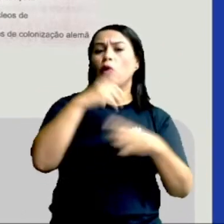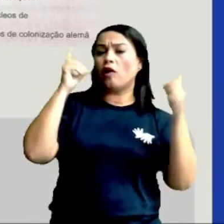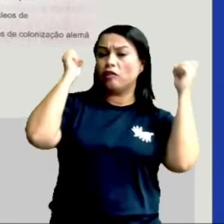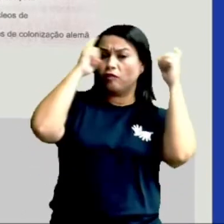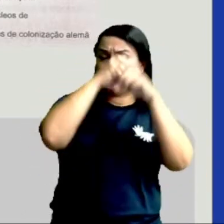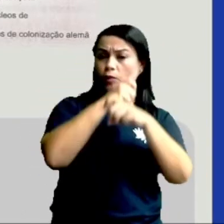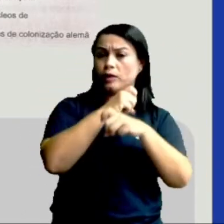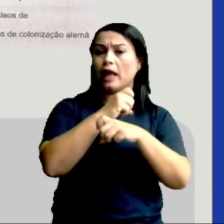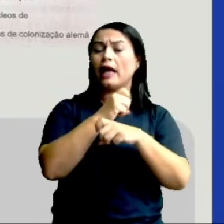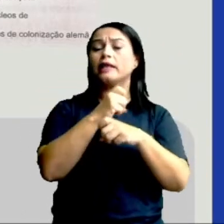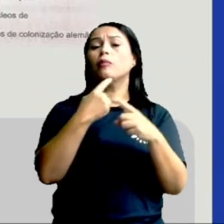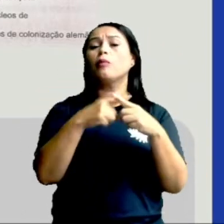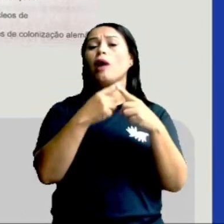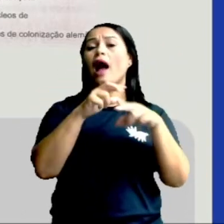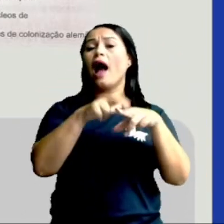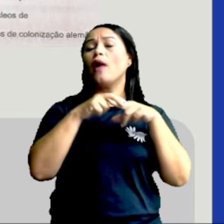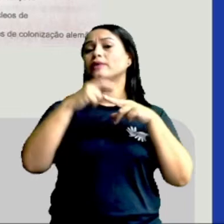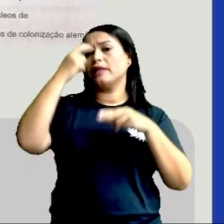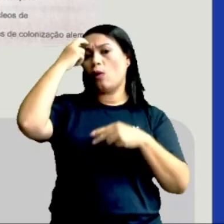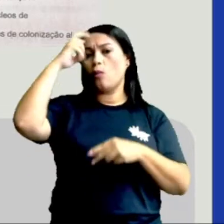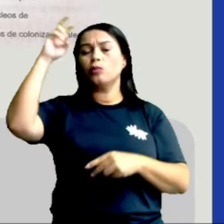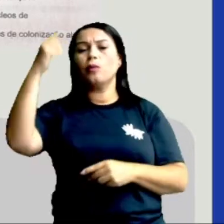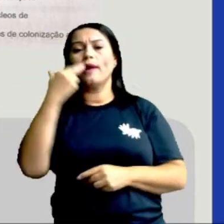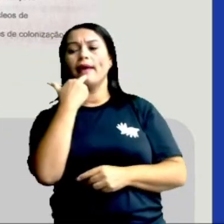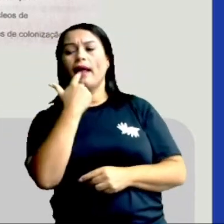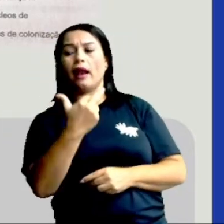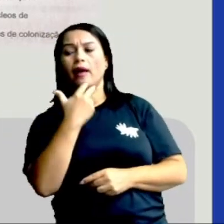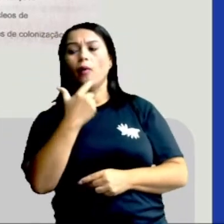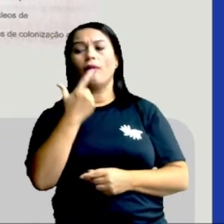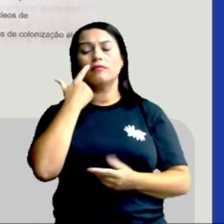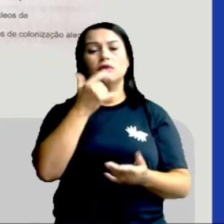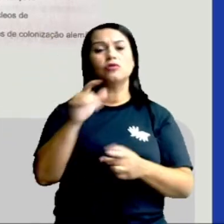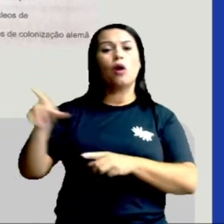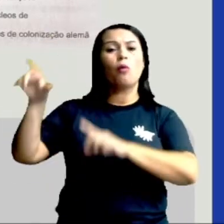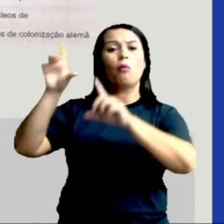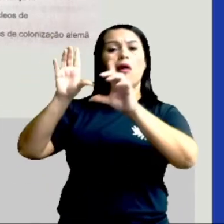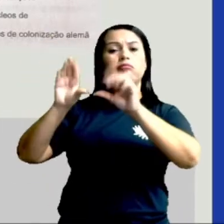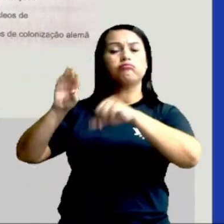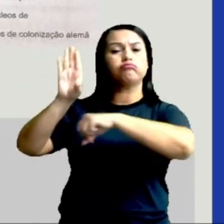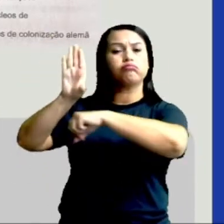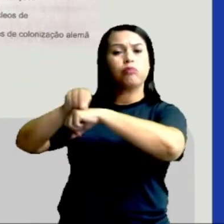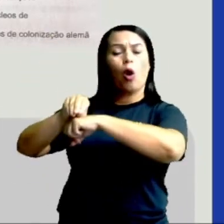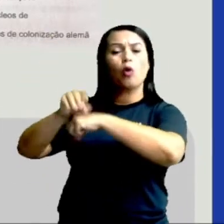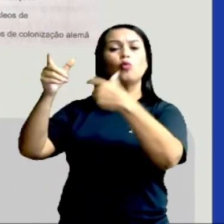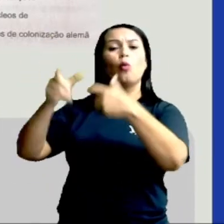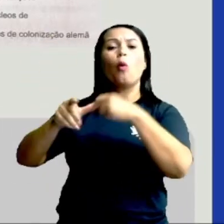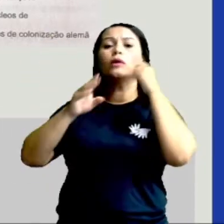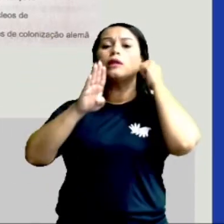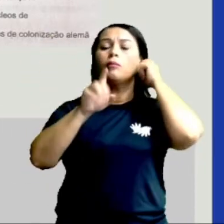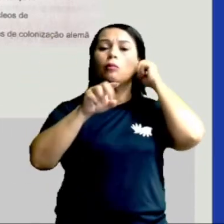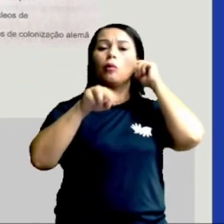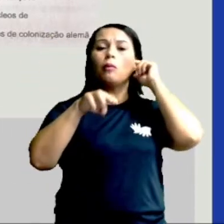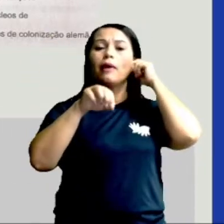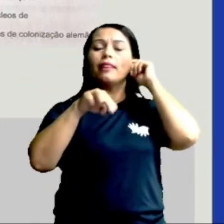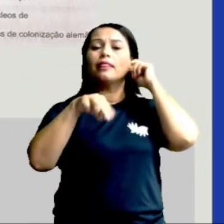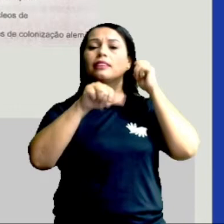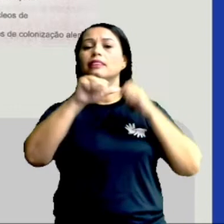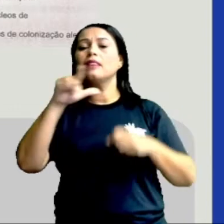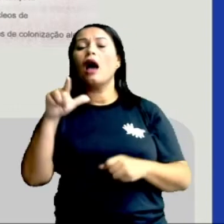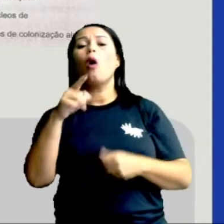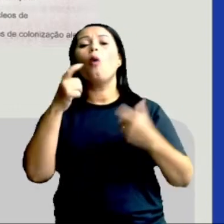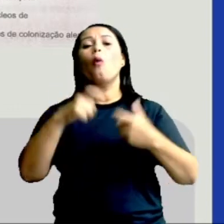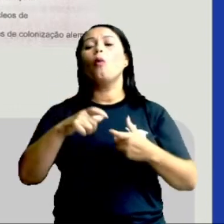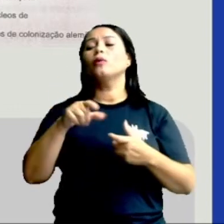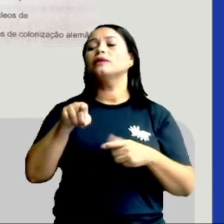cultura e à língua. Então aqui eu trouxe para vocês uma foto de Blumenau, que fica em Santa Catarina, tá? E esse